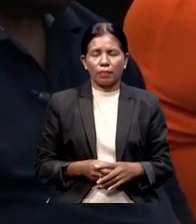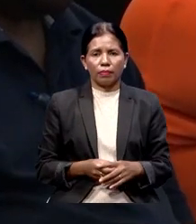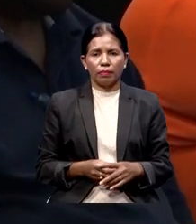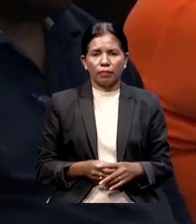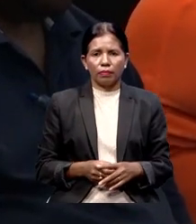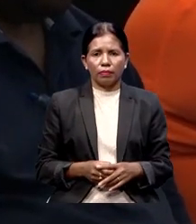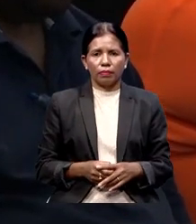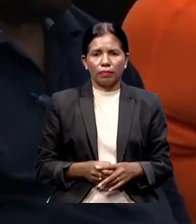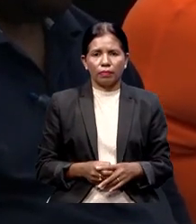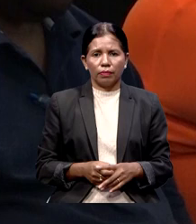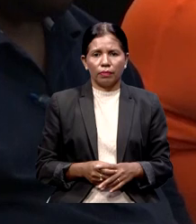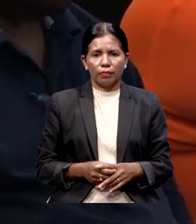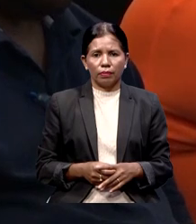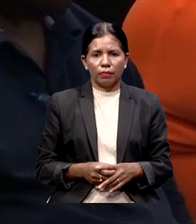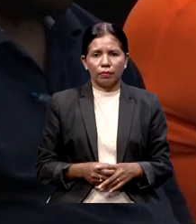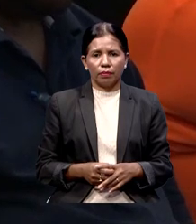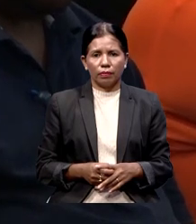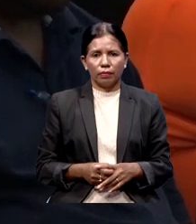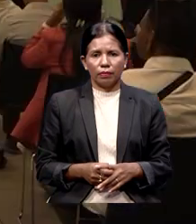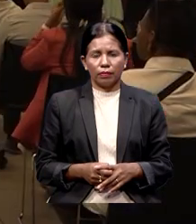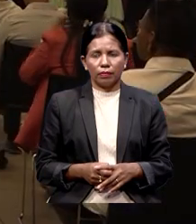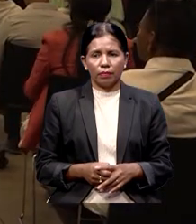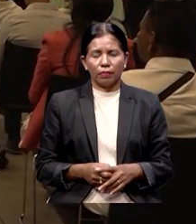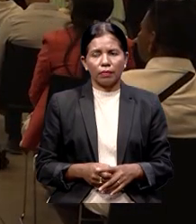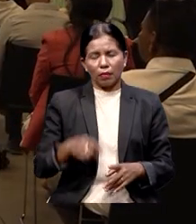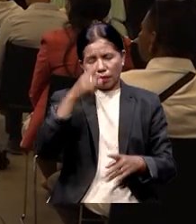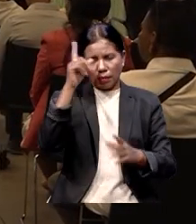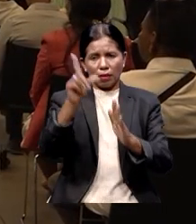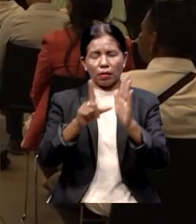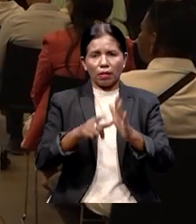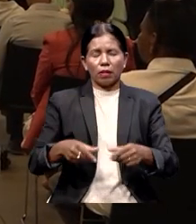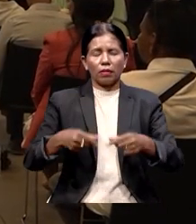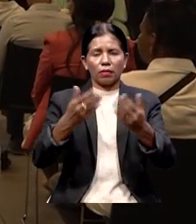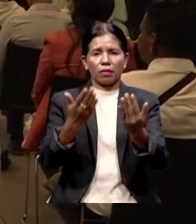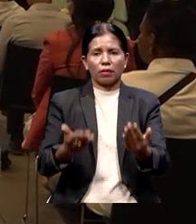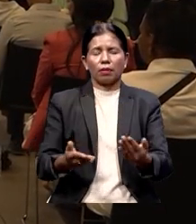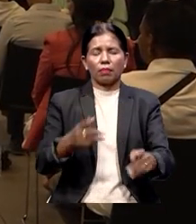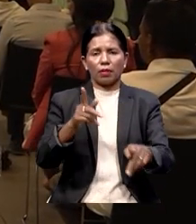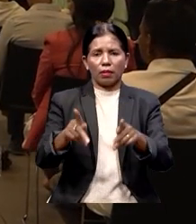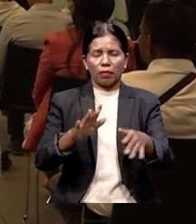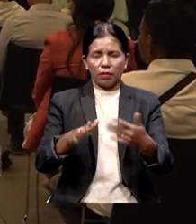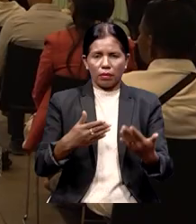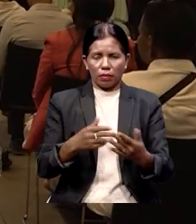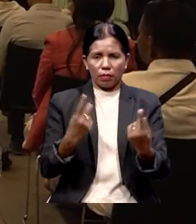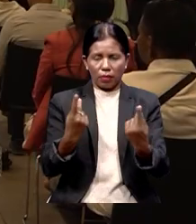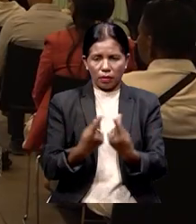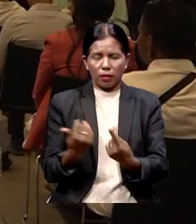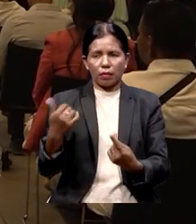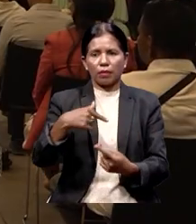documento o de sai sa san husi Porto tamba lei alfandega foto da setor privado sira equipa cobertura GMN.